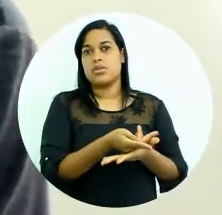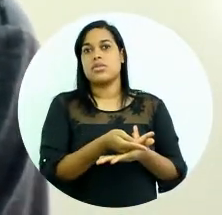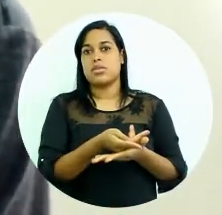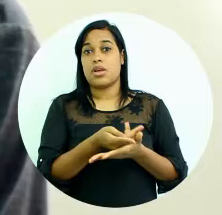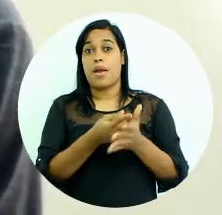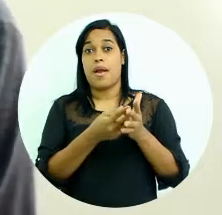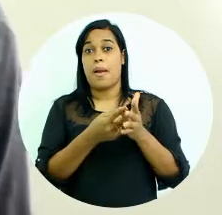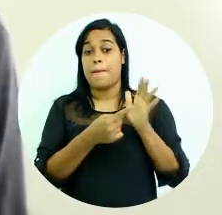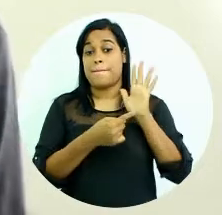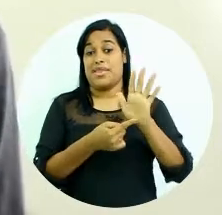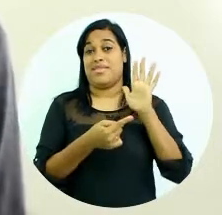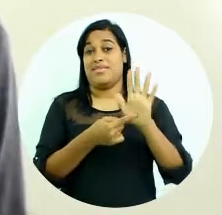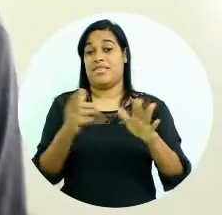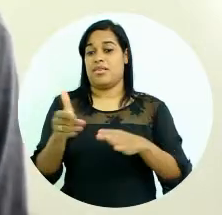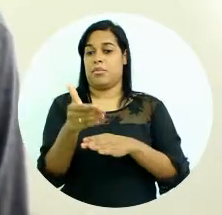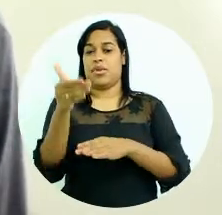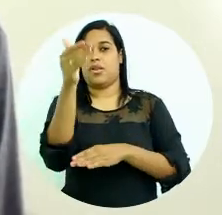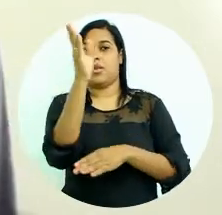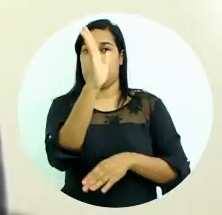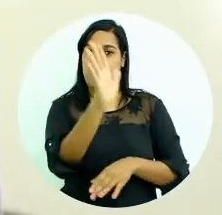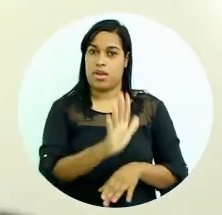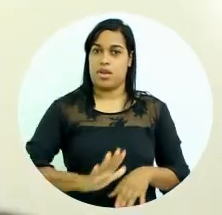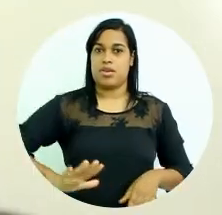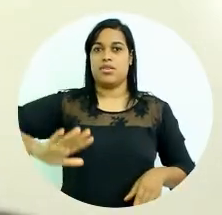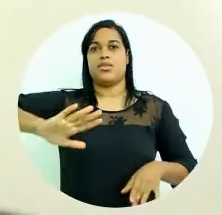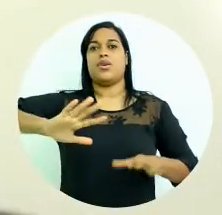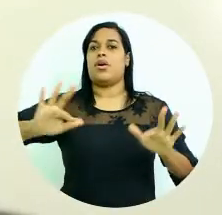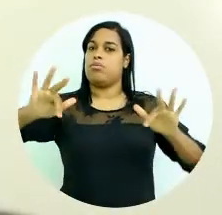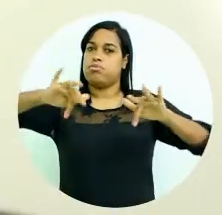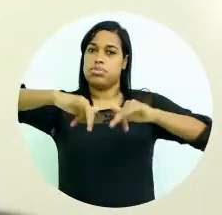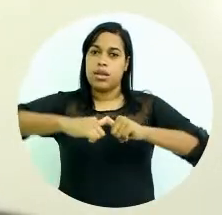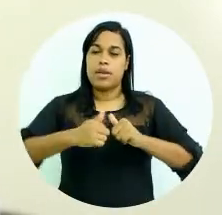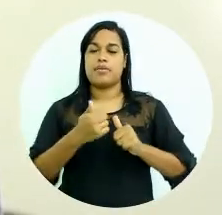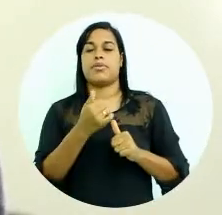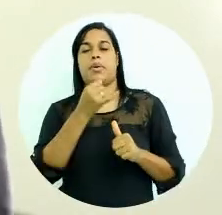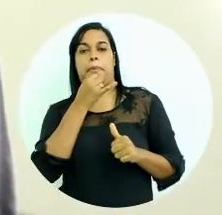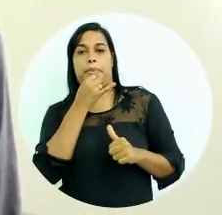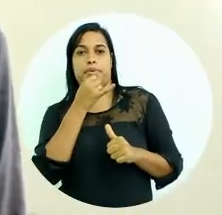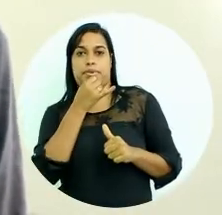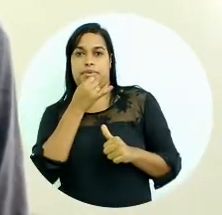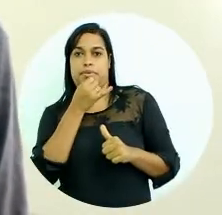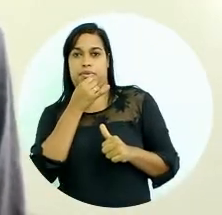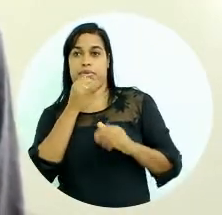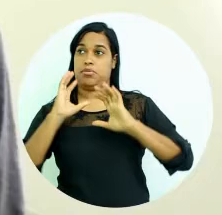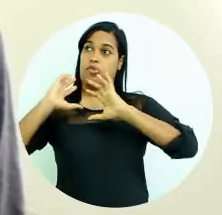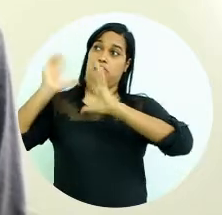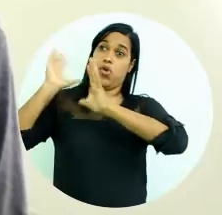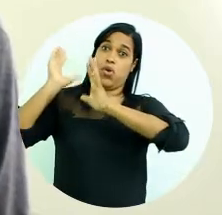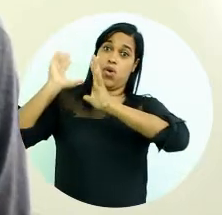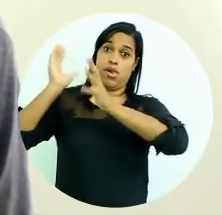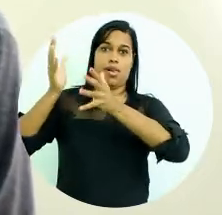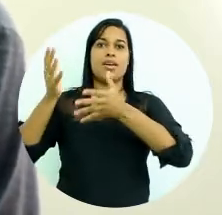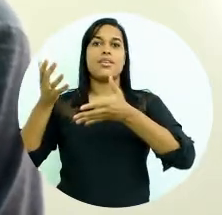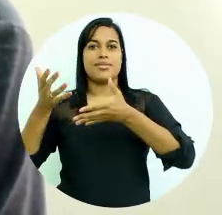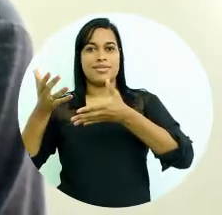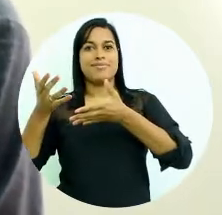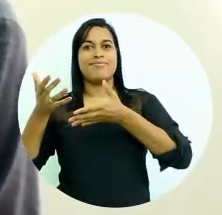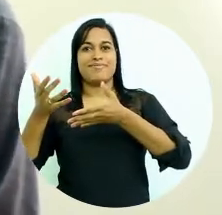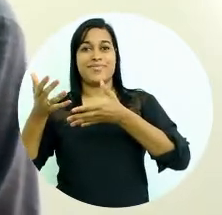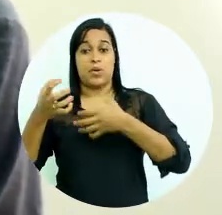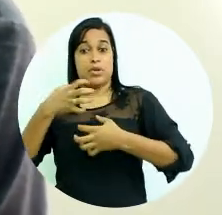a presença da bandeira do Brasil numa final de vôlei, por exemplo, causa